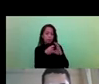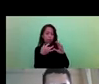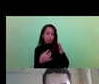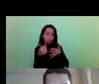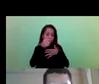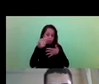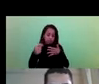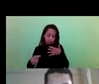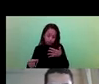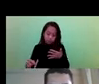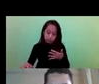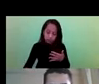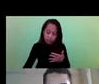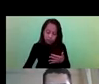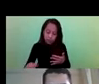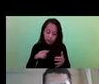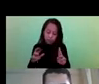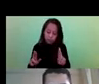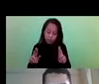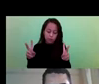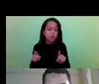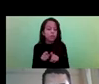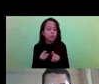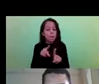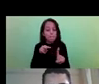de diferentes perspectivas